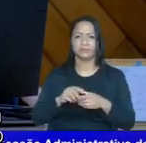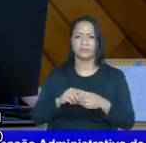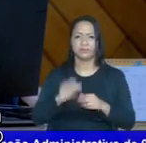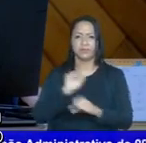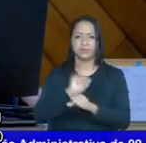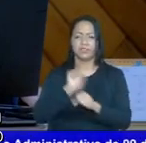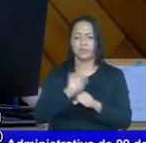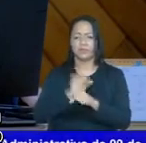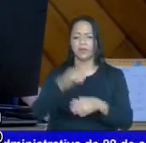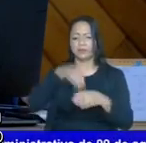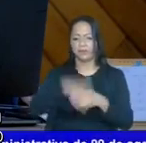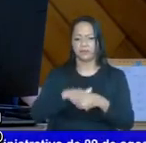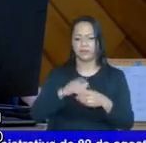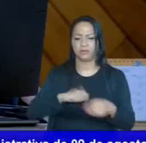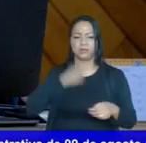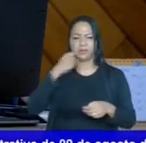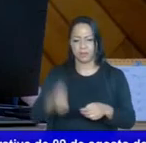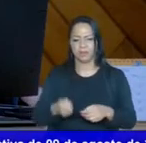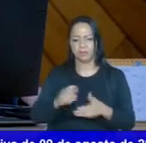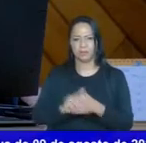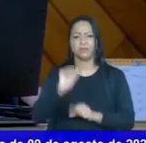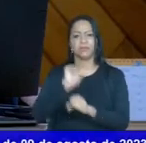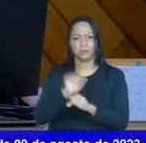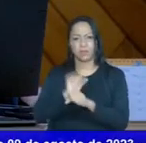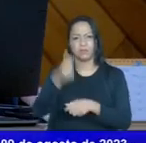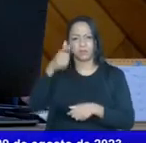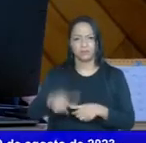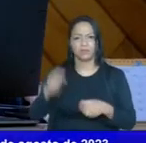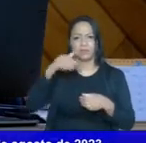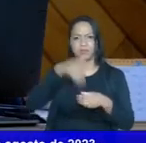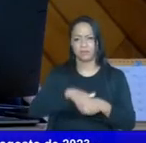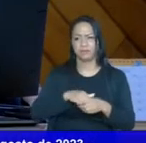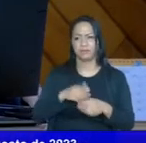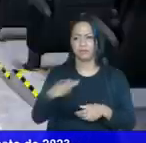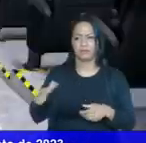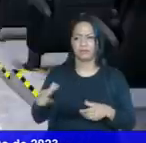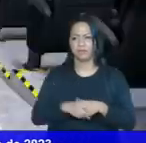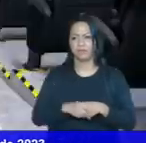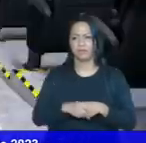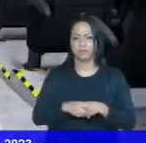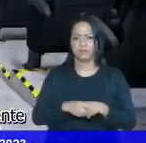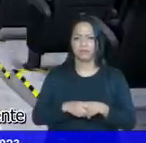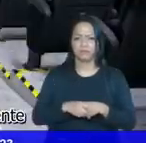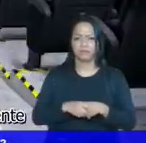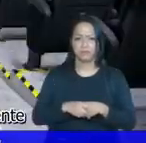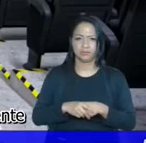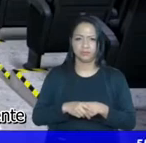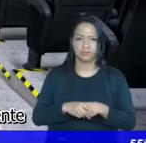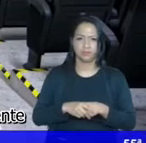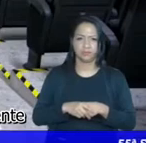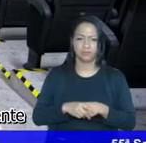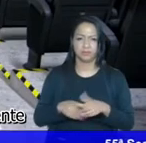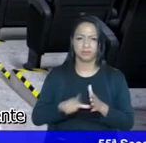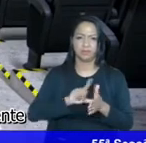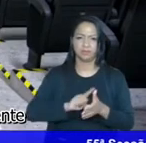aguardar óculos, Sua cabelos Excelência, o grisalhos, desembargador está sentado Camotoni, em frente ao seu trazer notebook. novamente o voto. Não tenho objeção, não. Ok. Mas eu antes